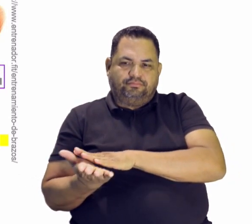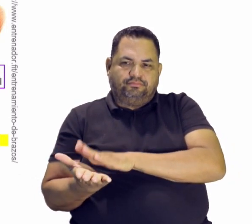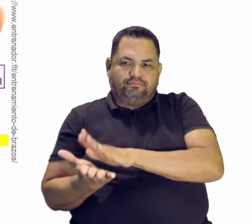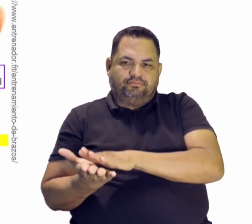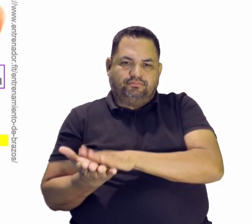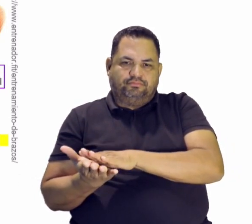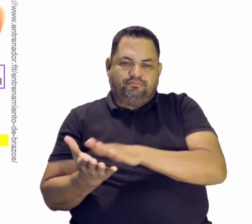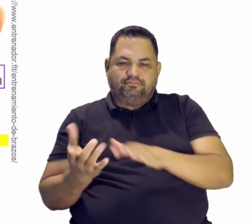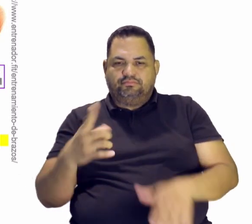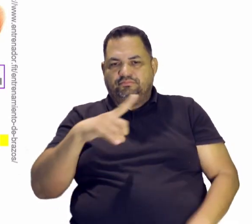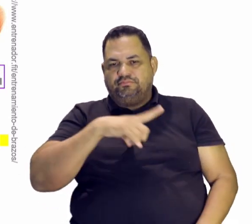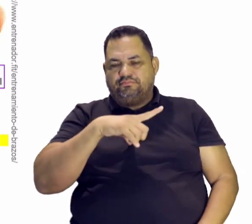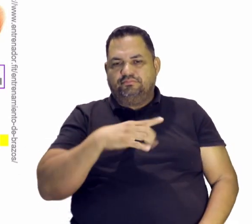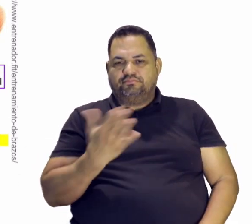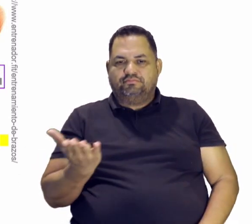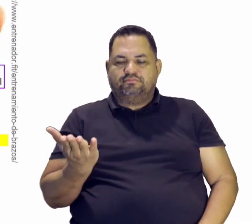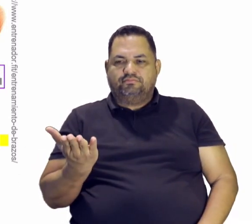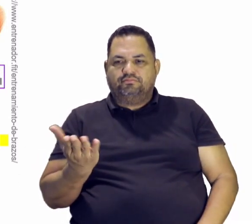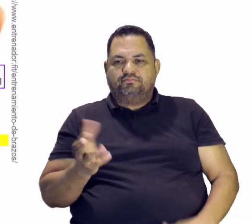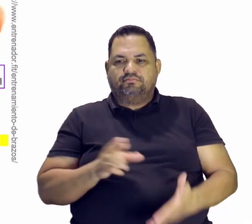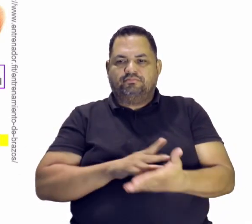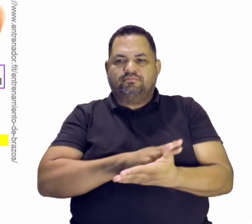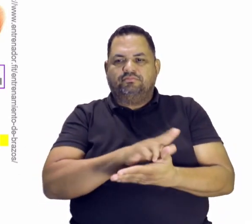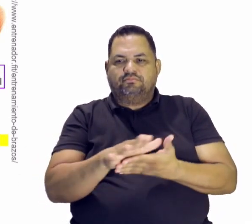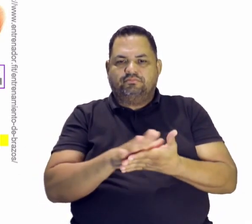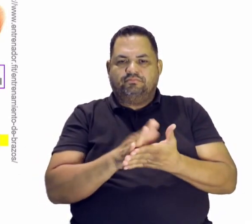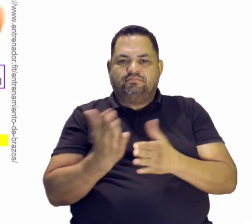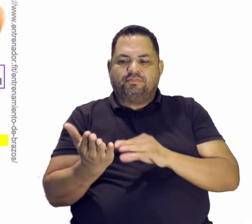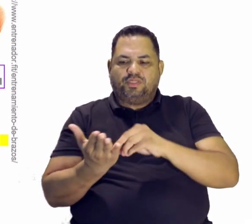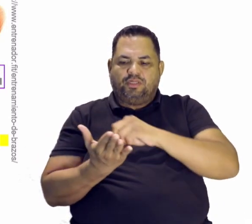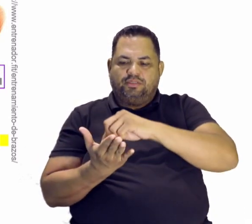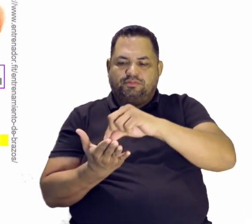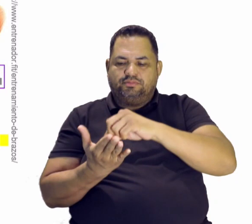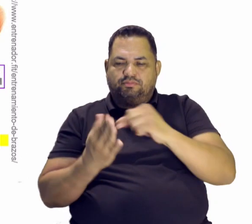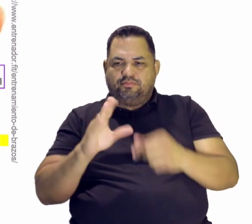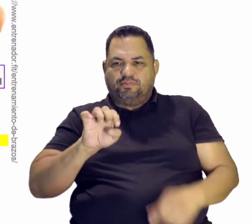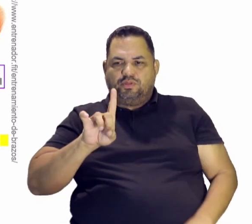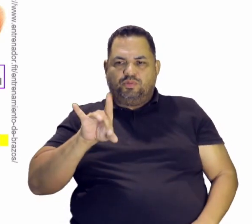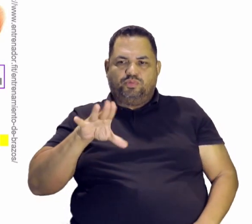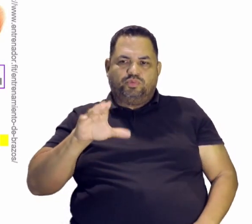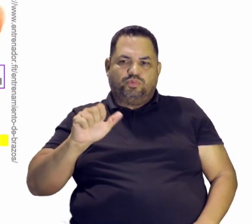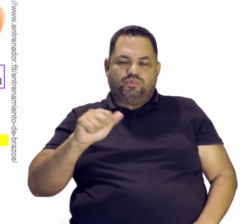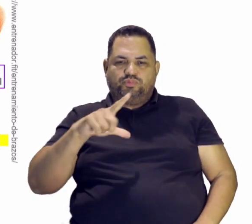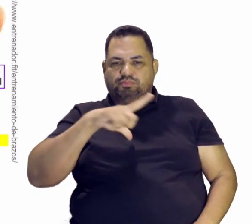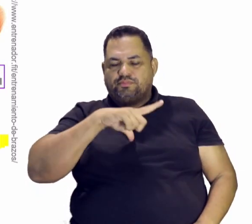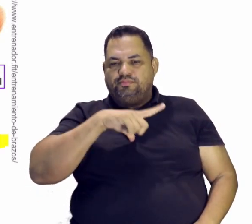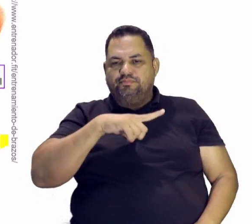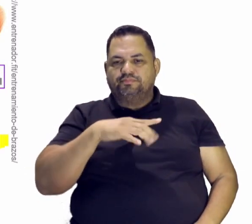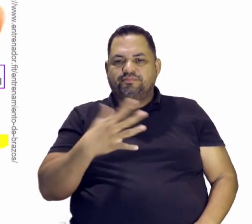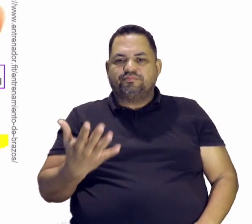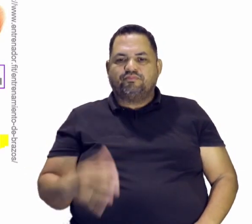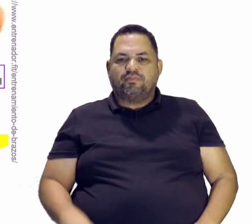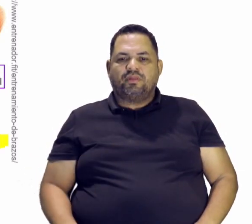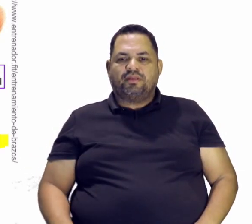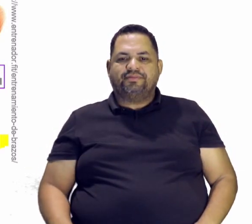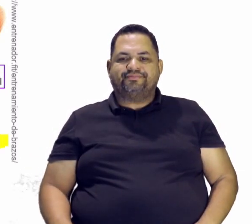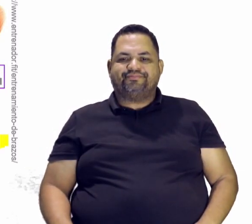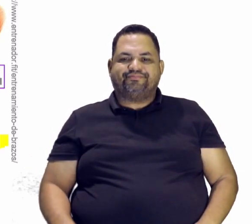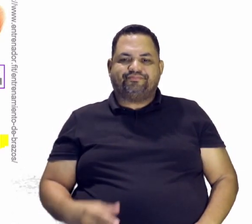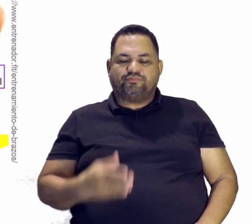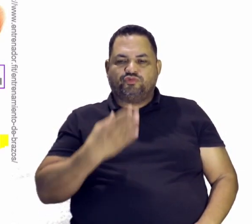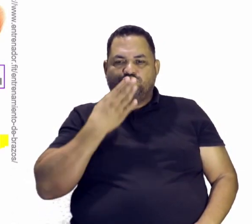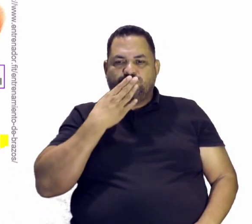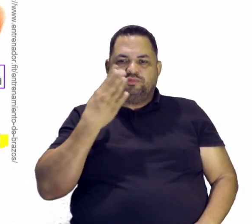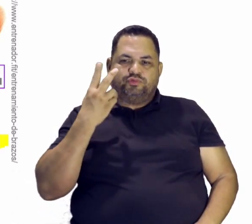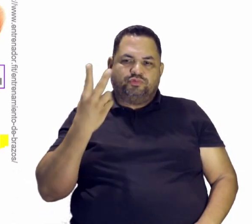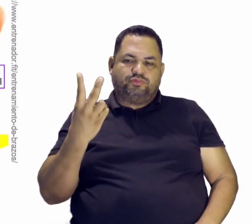Eu tenho uma execução de diversos músculos, tá? E aí eu tenho uma execução aí, por exemplo, de fibras do tipo 2, né? Eu tenho